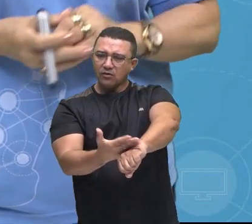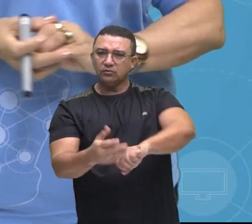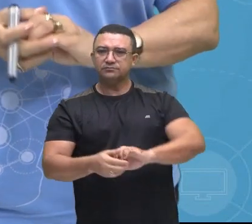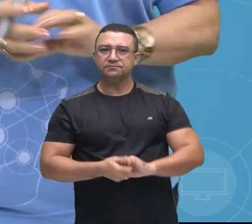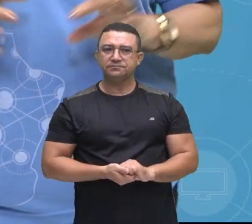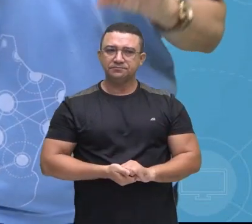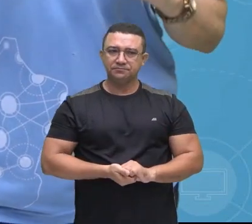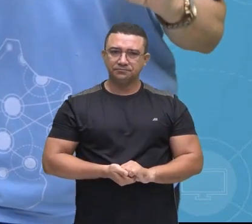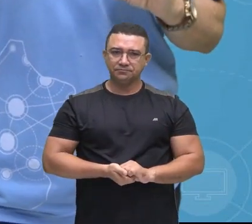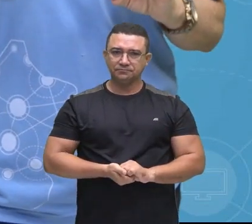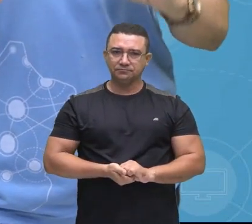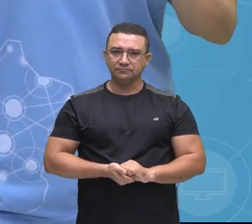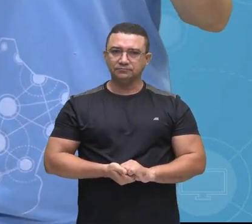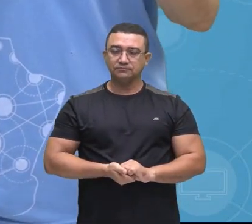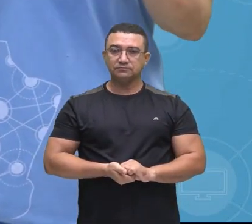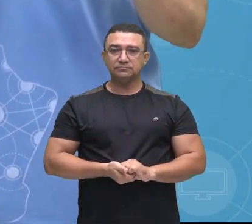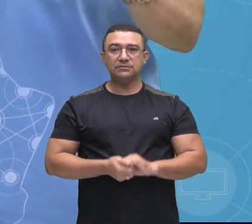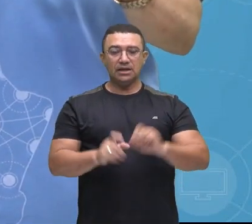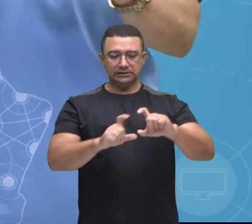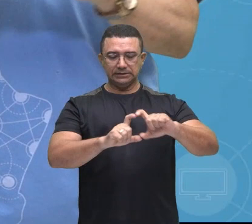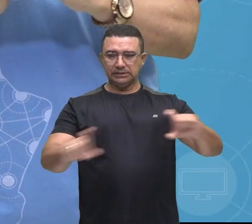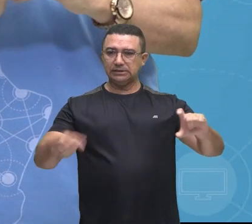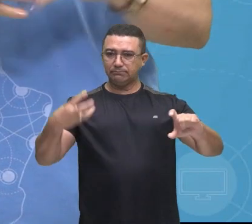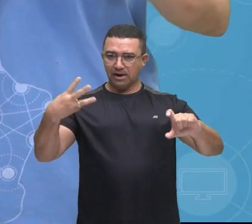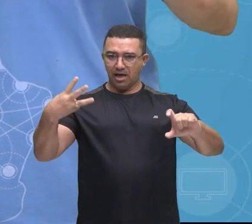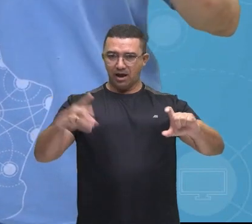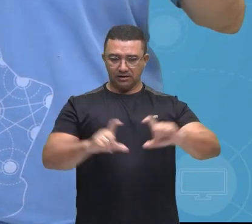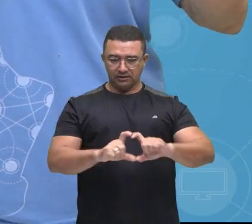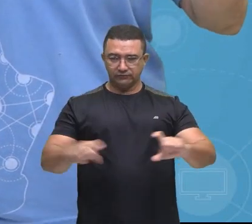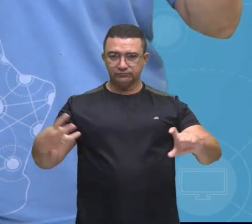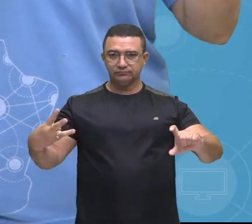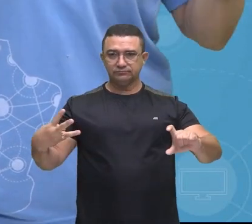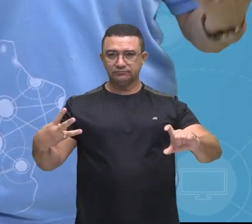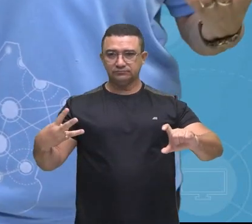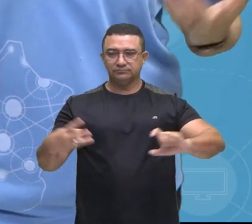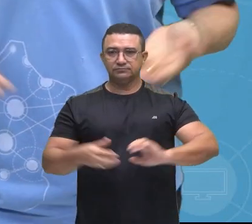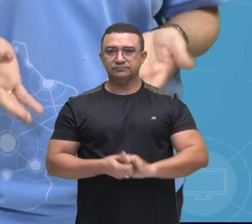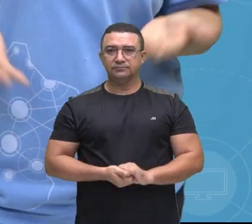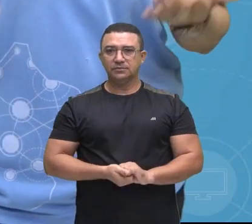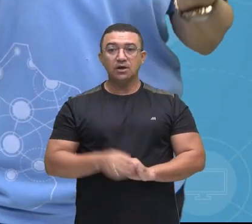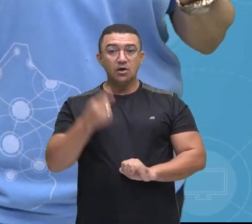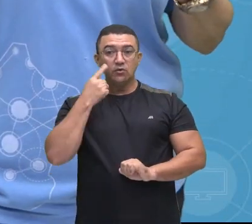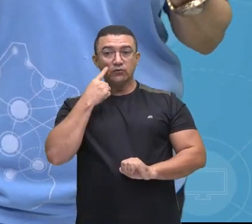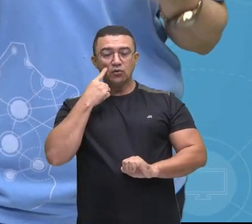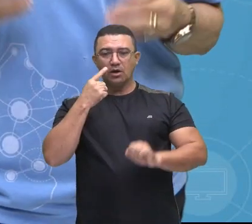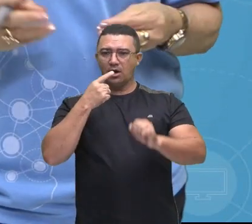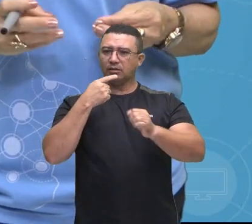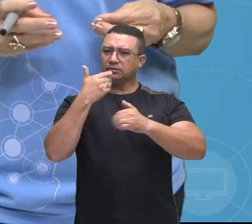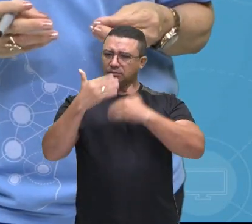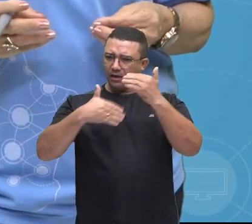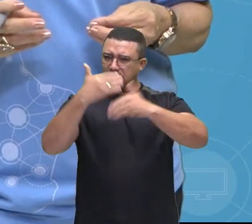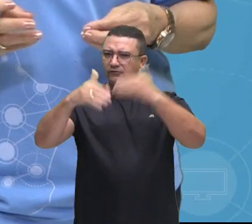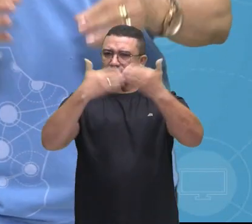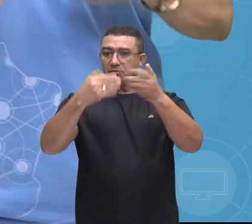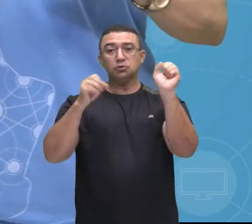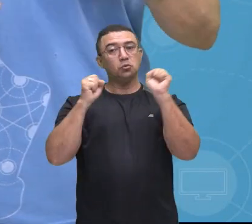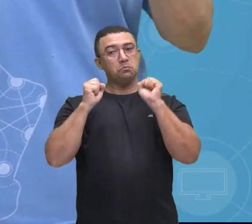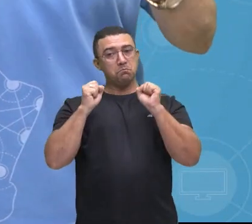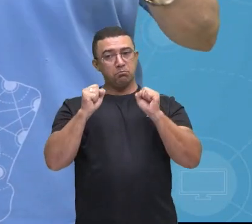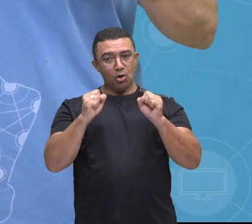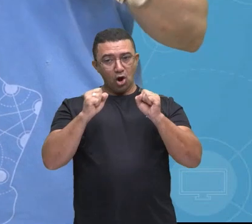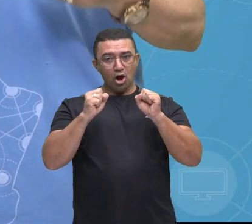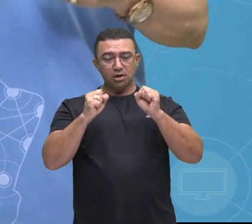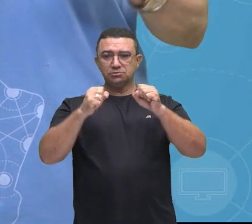Seguindo, então, nós temos aí o terceiro parágrafo. Lembra que eu disse que o desenvolvimento ele pode se constituir